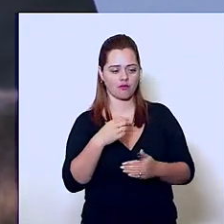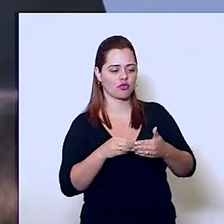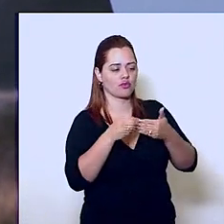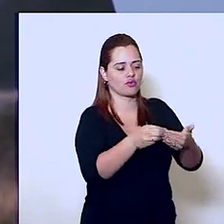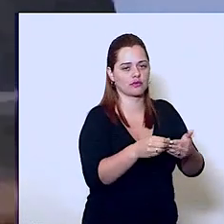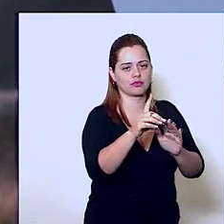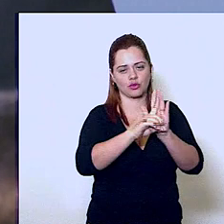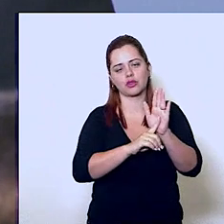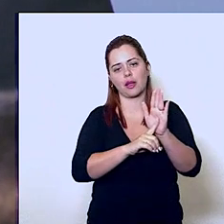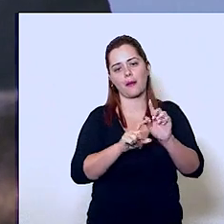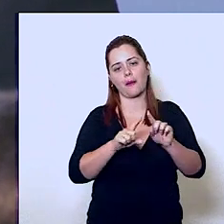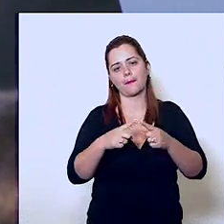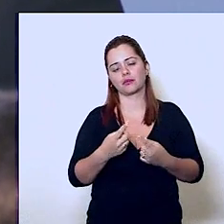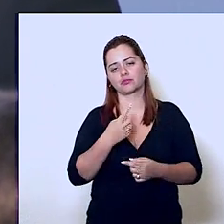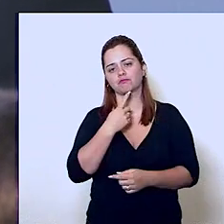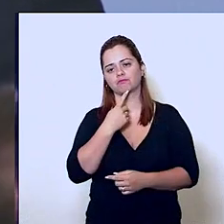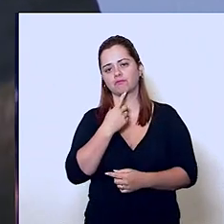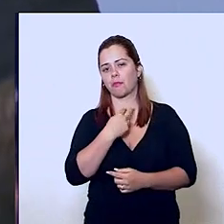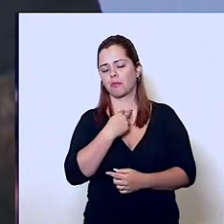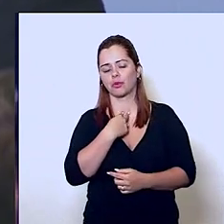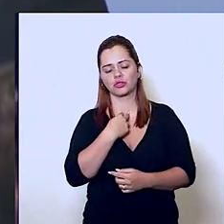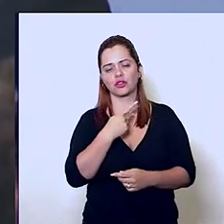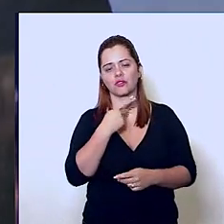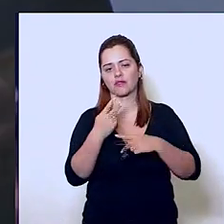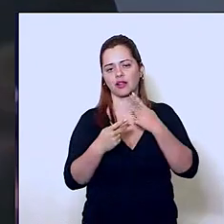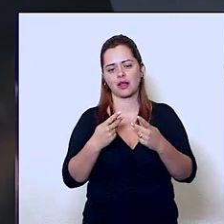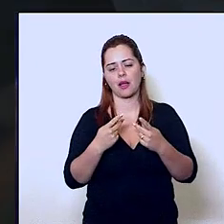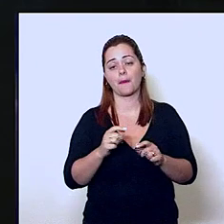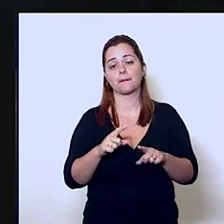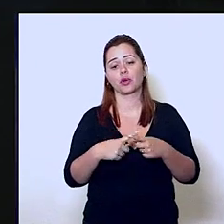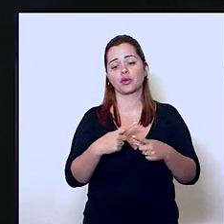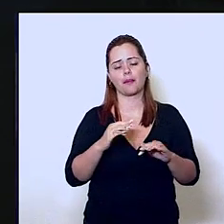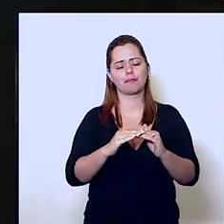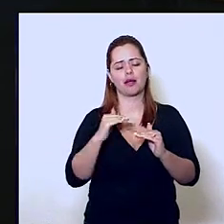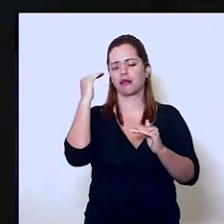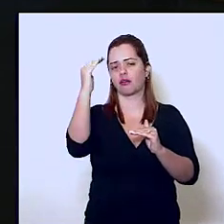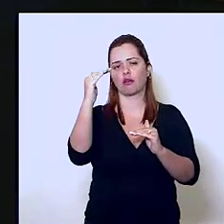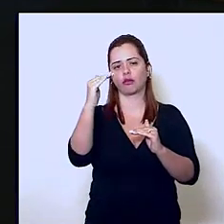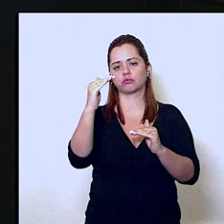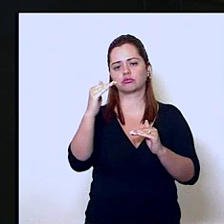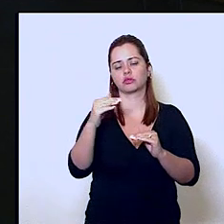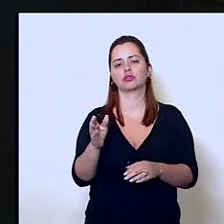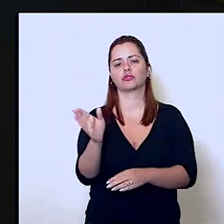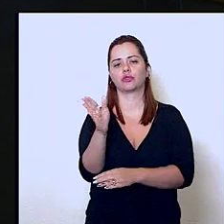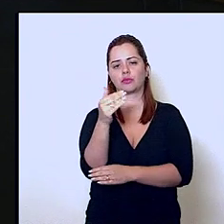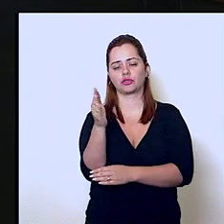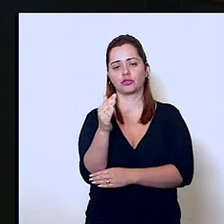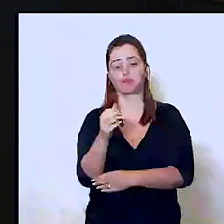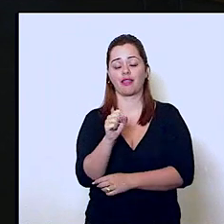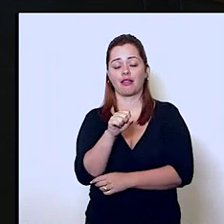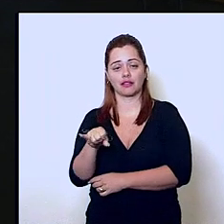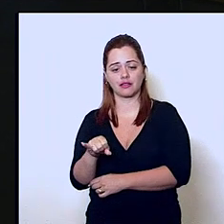dizer que hoje a homenagem é muito maior do que o embaixador. E se ele estivesse aqui, estaria também homenageando